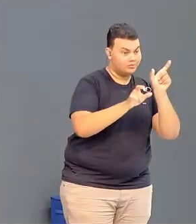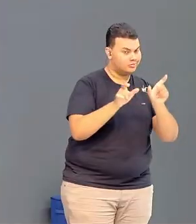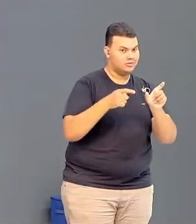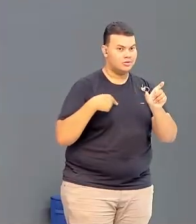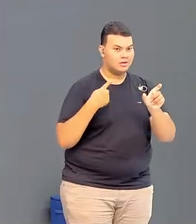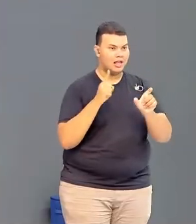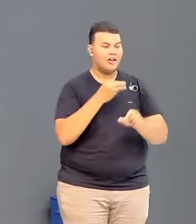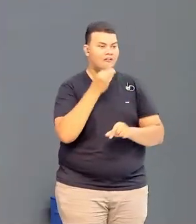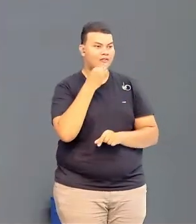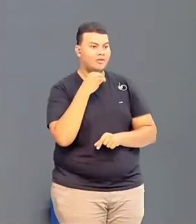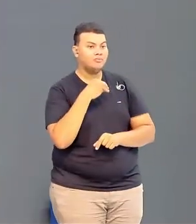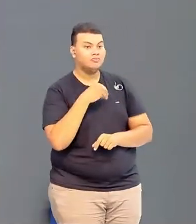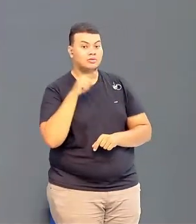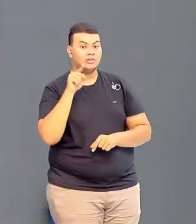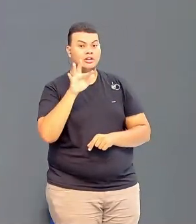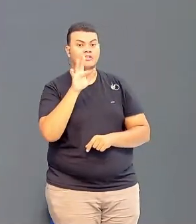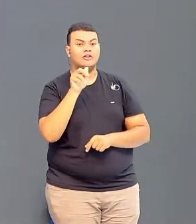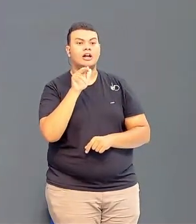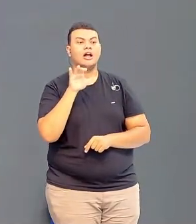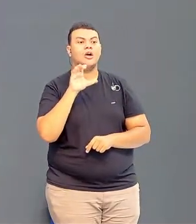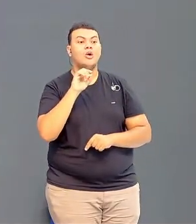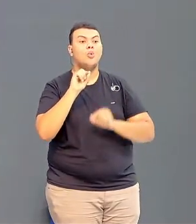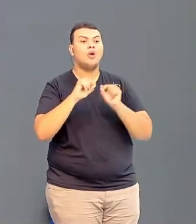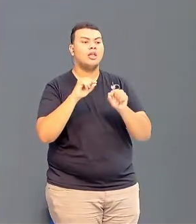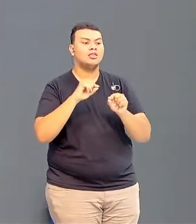Ou seja, Faraó fez um excelente trabalho, né?